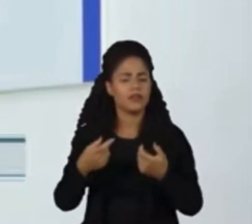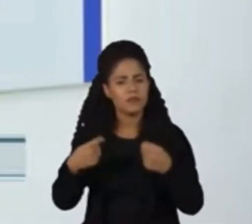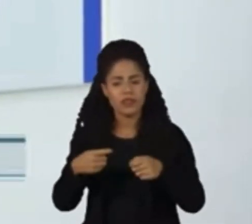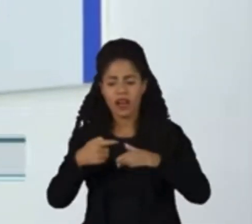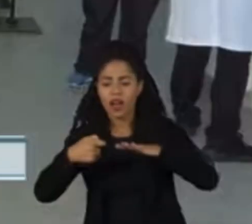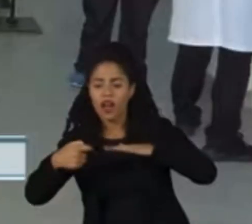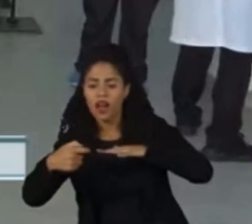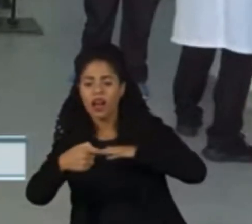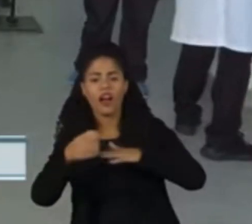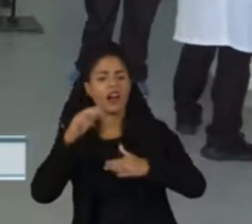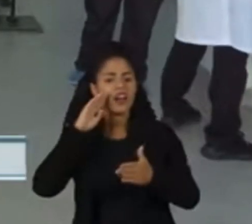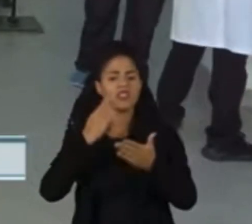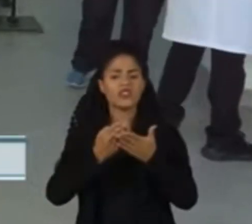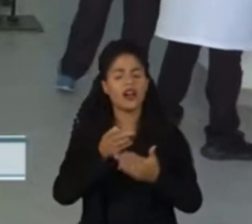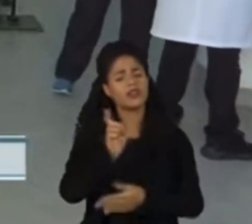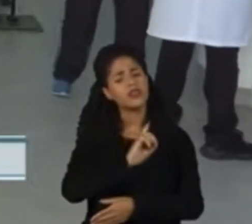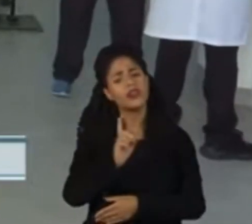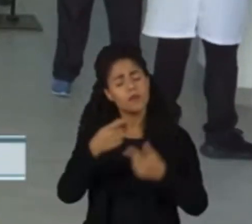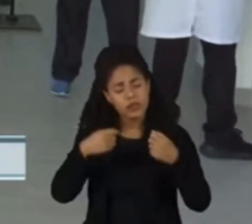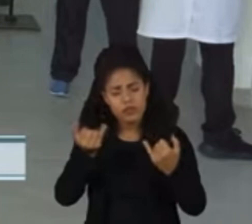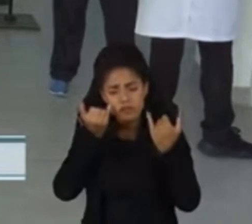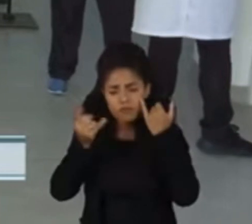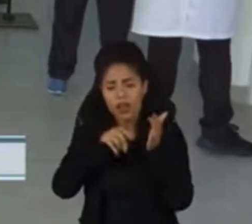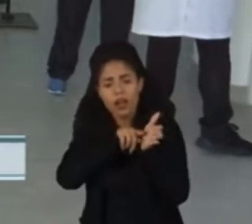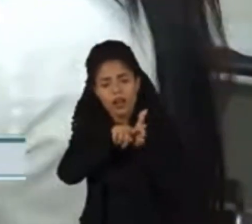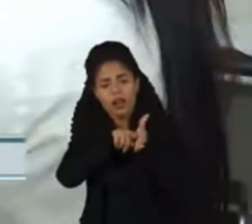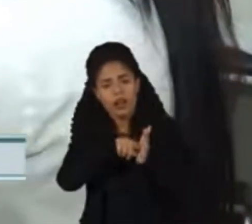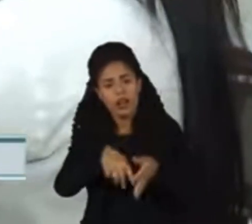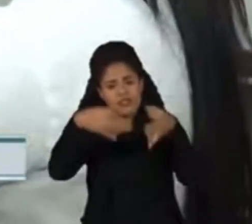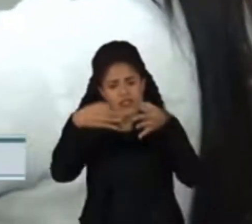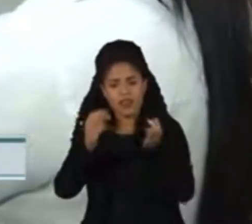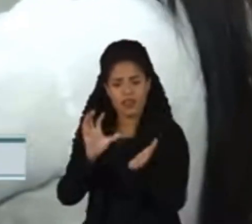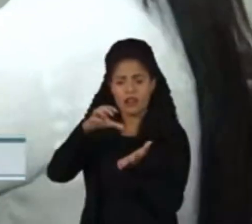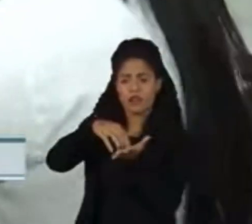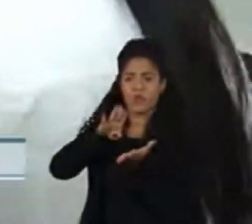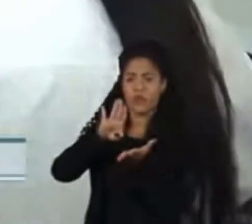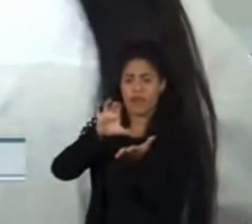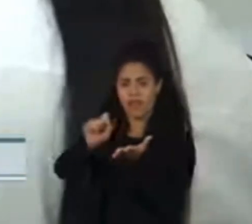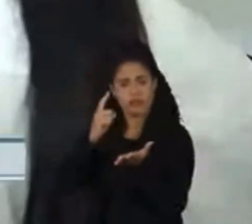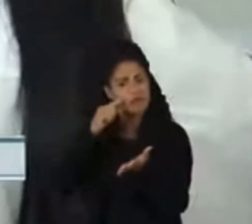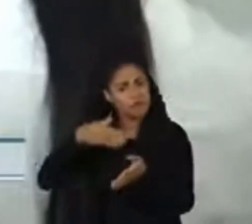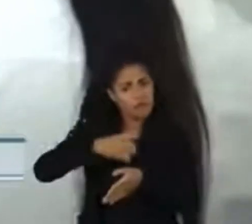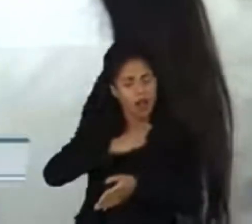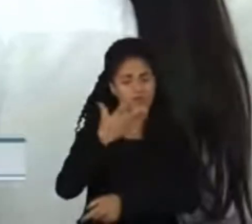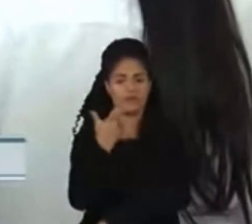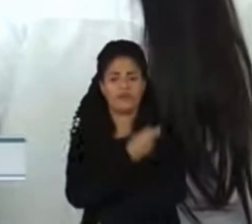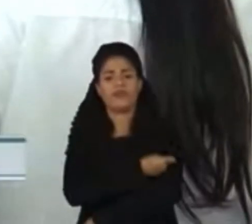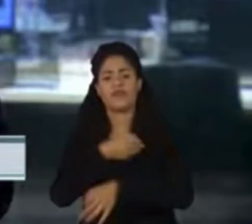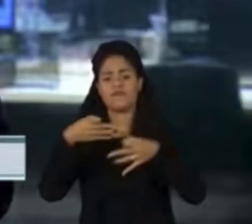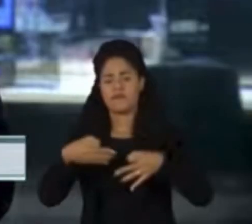horários de funcionamento de postos de saúde tudo isso facilita a Adesão da população